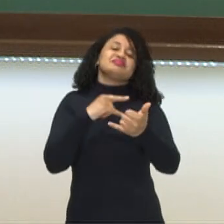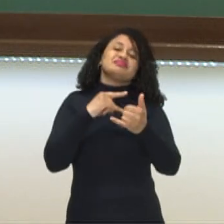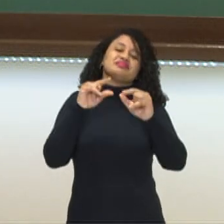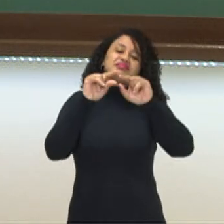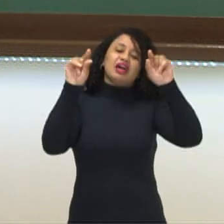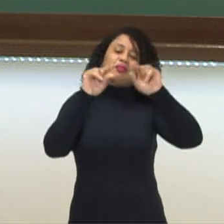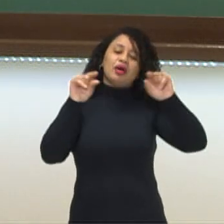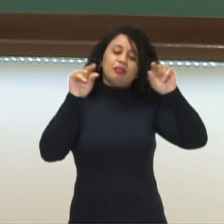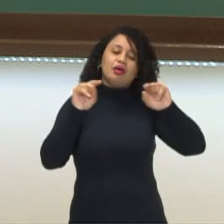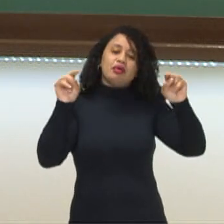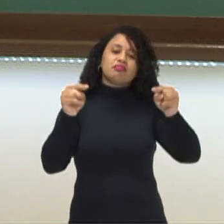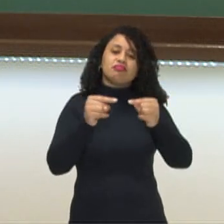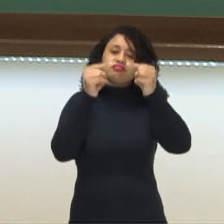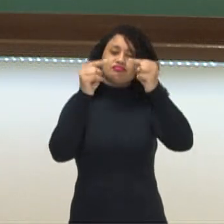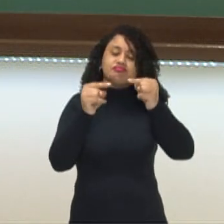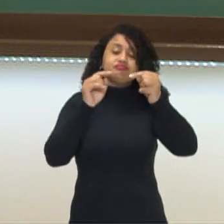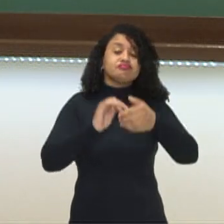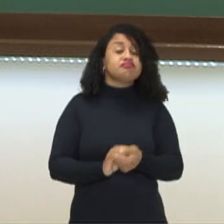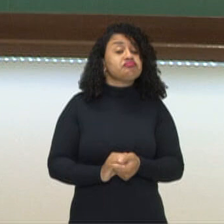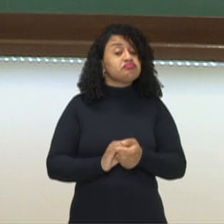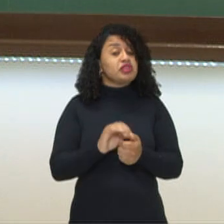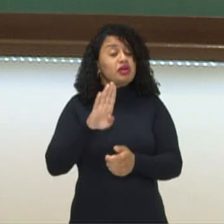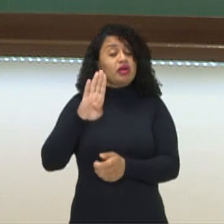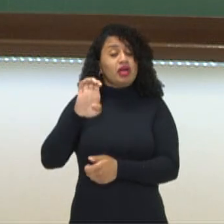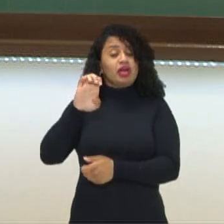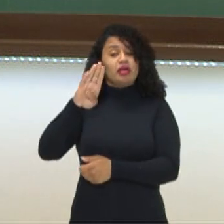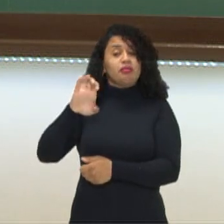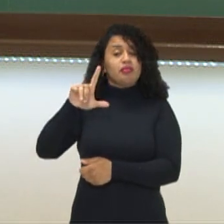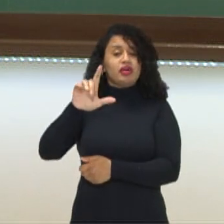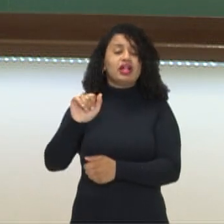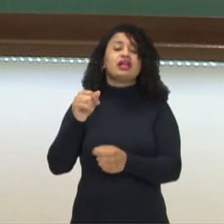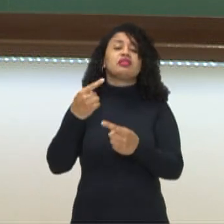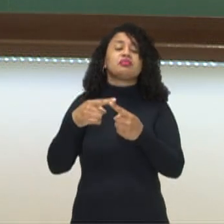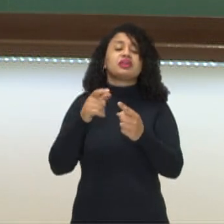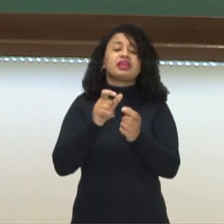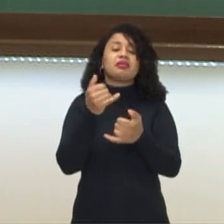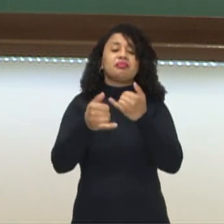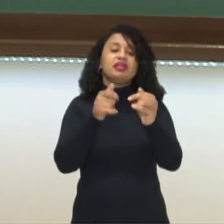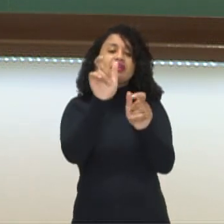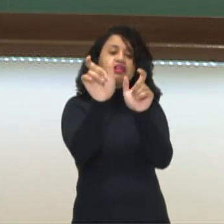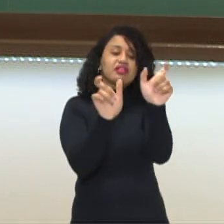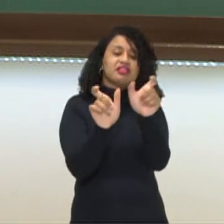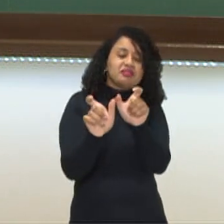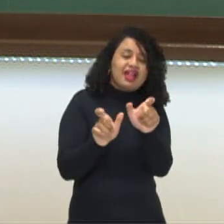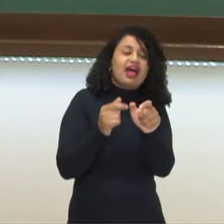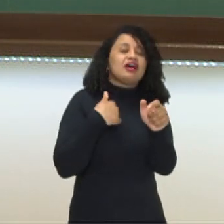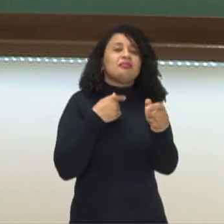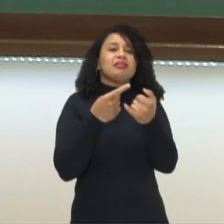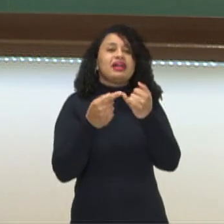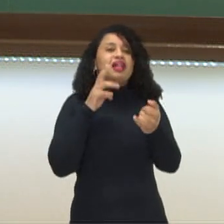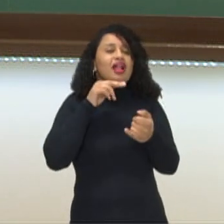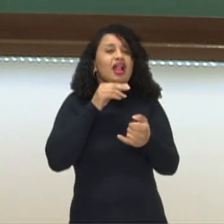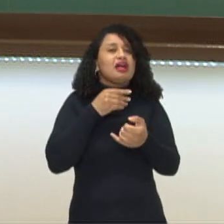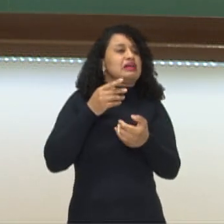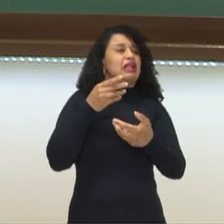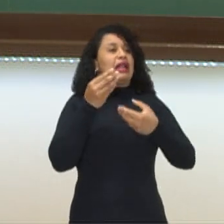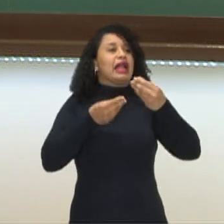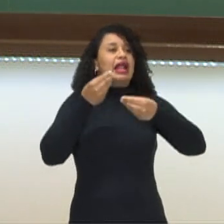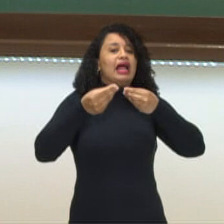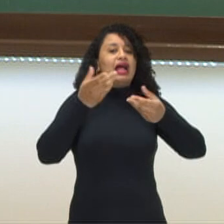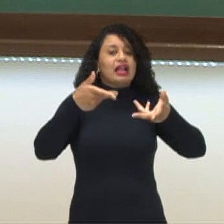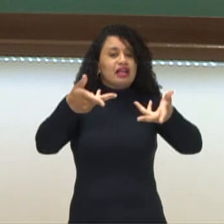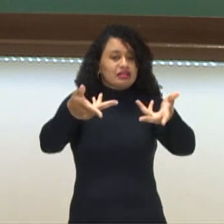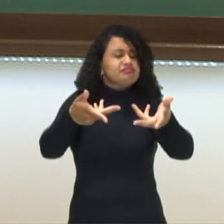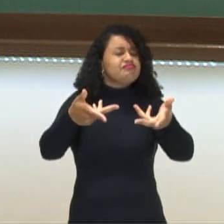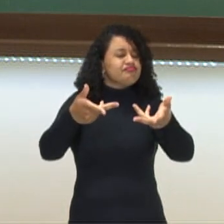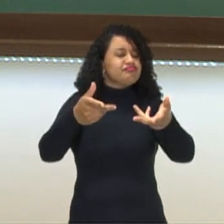rimas, né? Então, embolada porque brinca com as palavras, né? Embola a língua de tão rápido que é feita essa rima, né? E